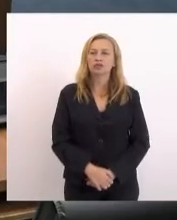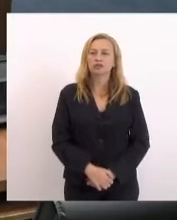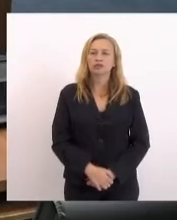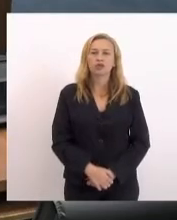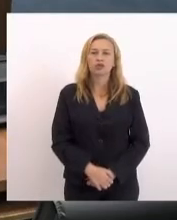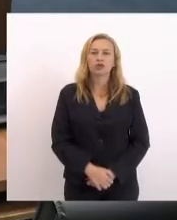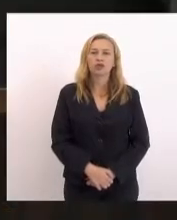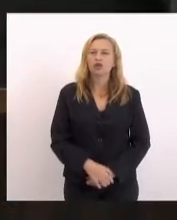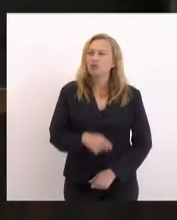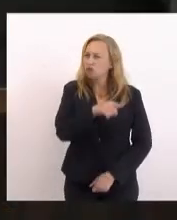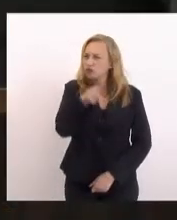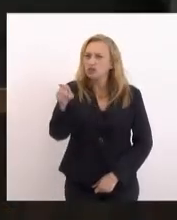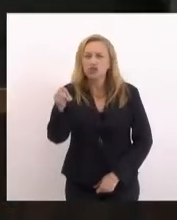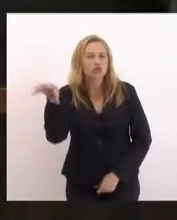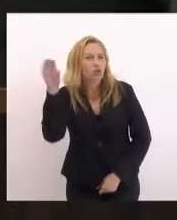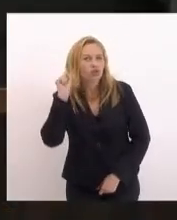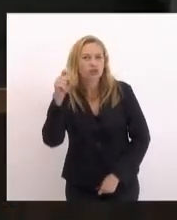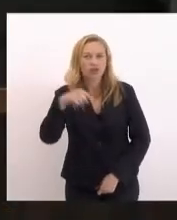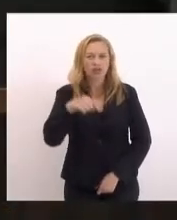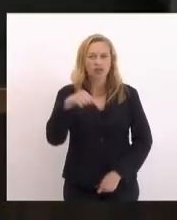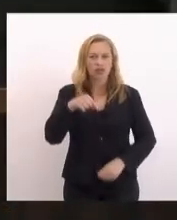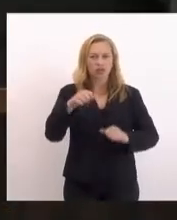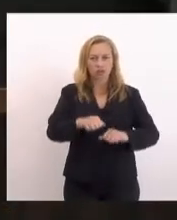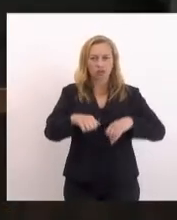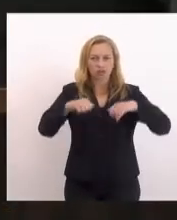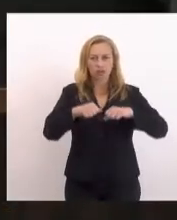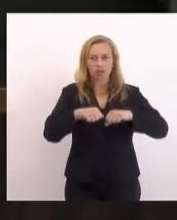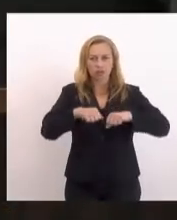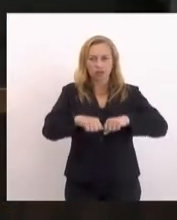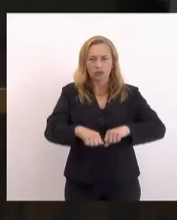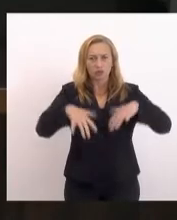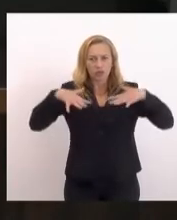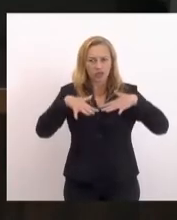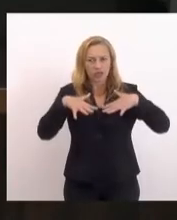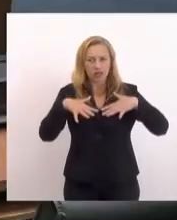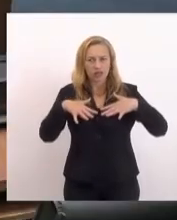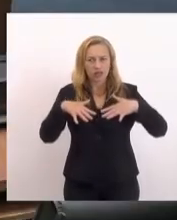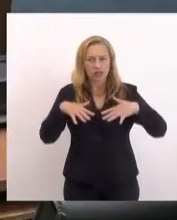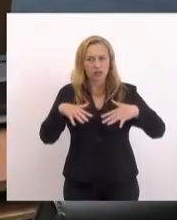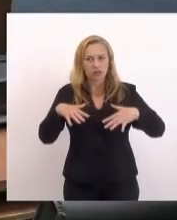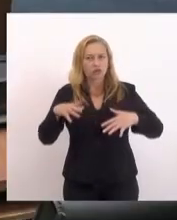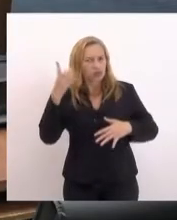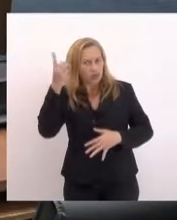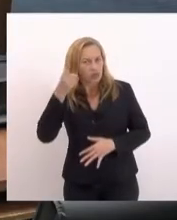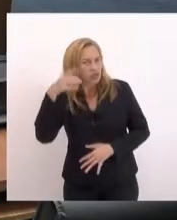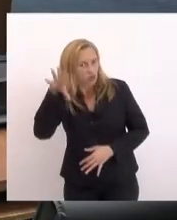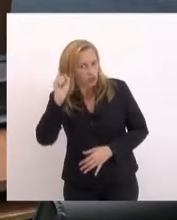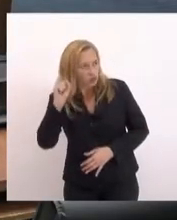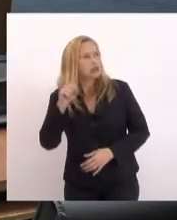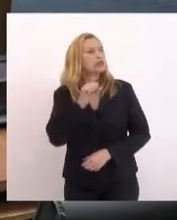Alô, vocês estão ouvindo o som aqui do plenário? Os parlamentares que estão... Ok?